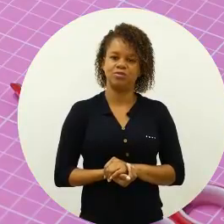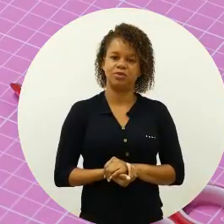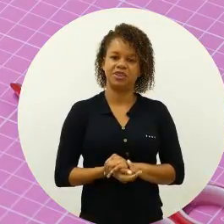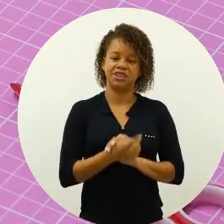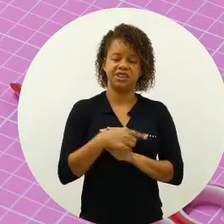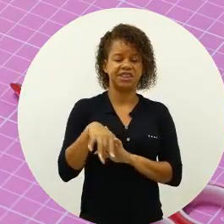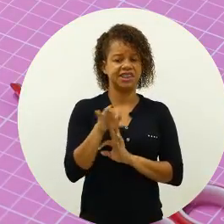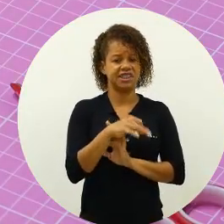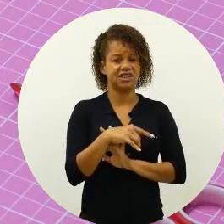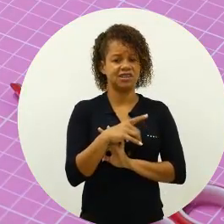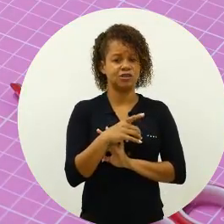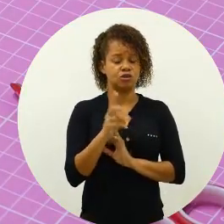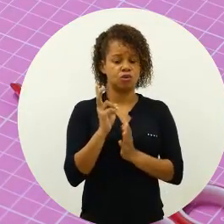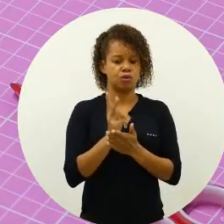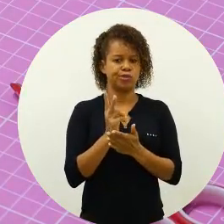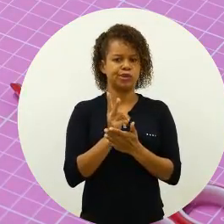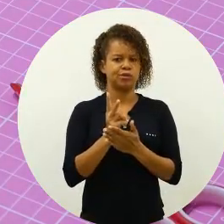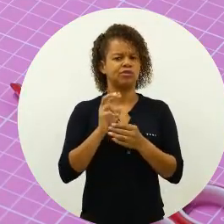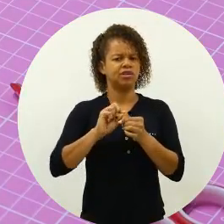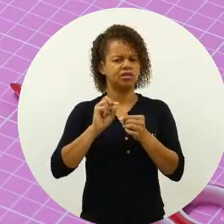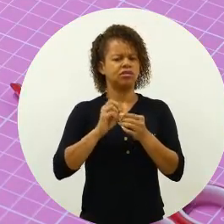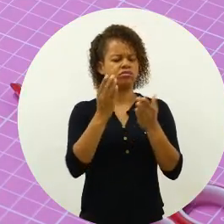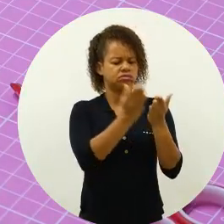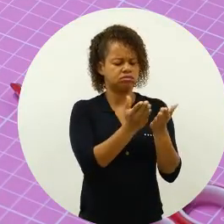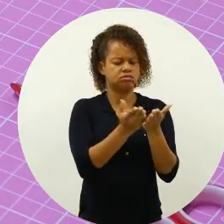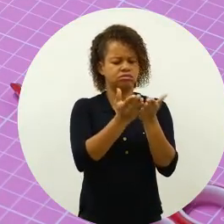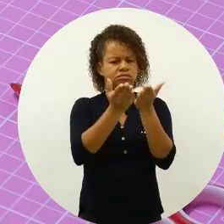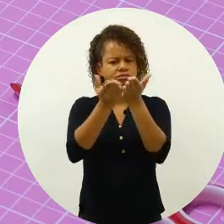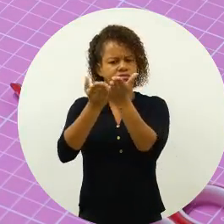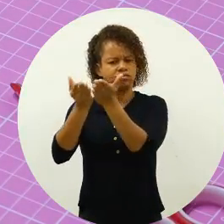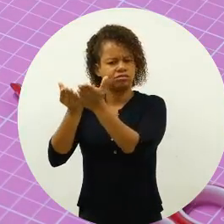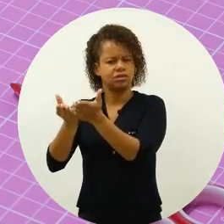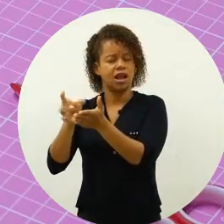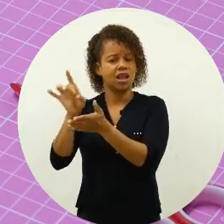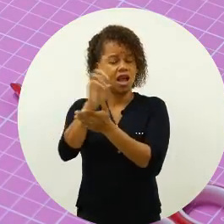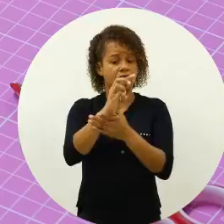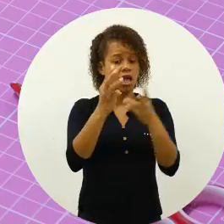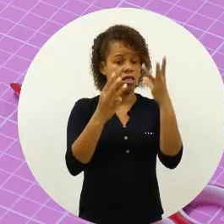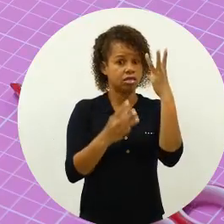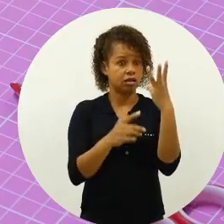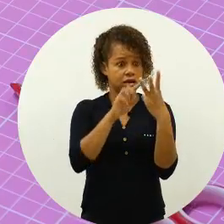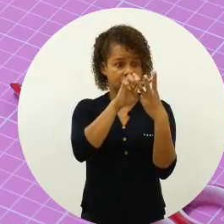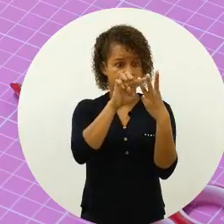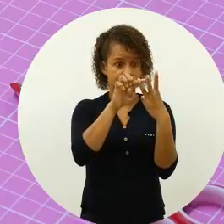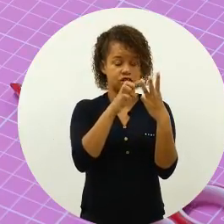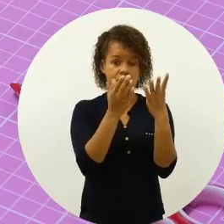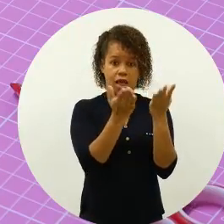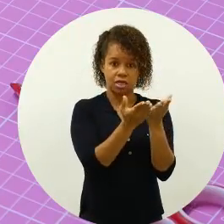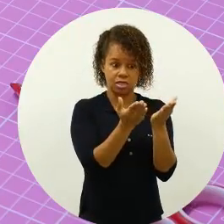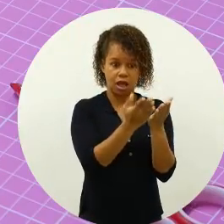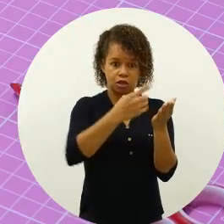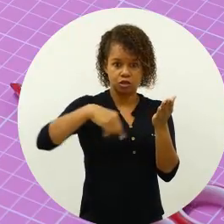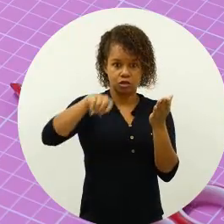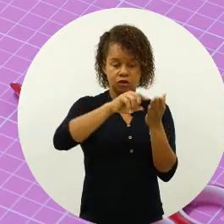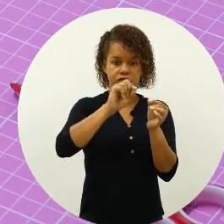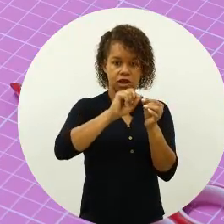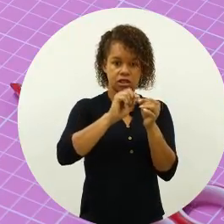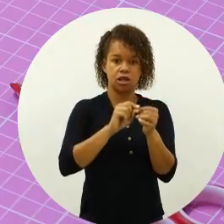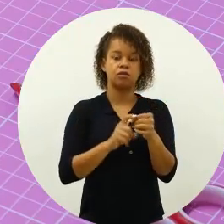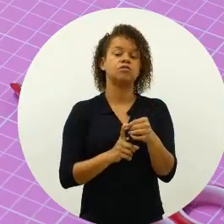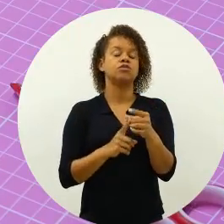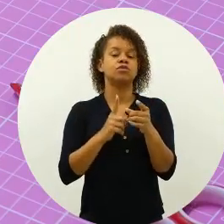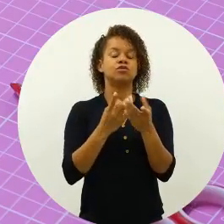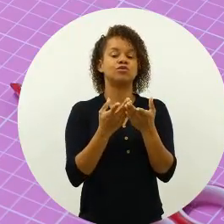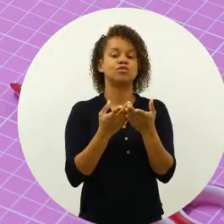E assim, continuamos fazendo a encadernação. A cada 3 cadernos, nós